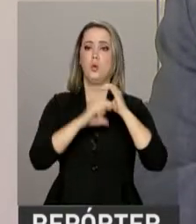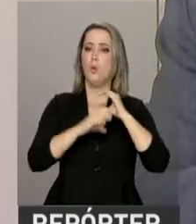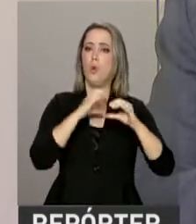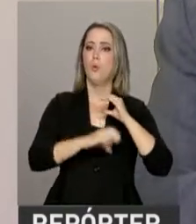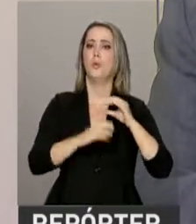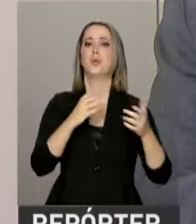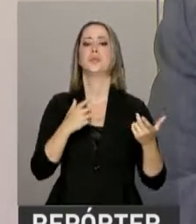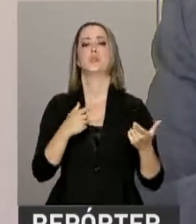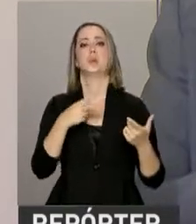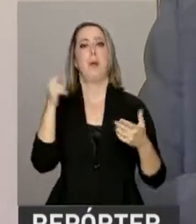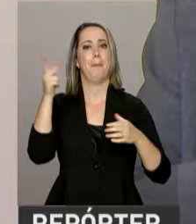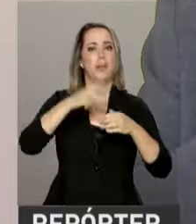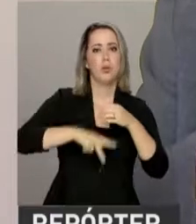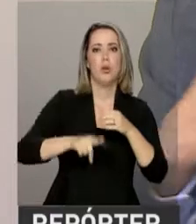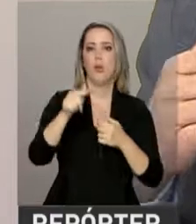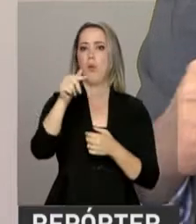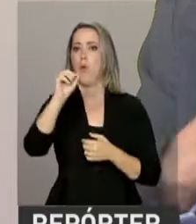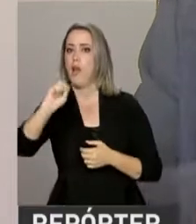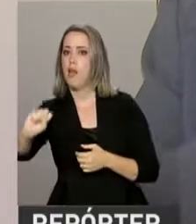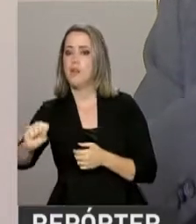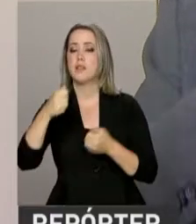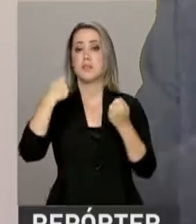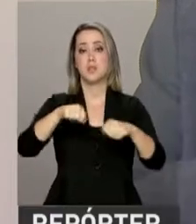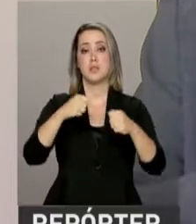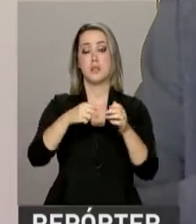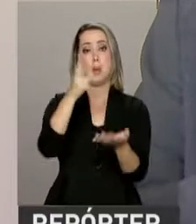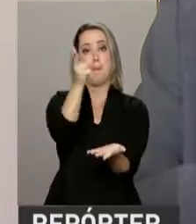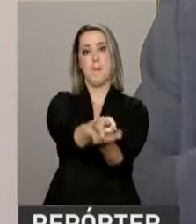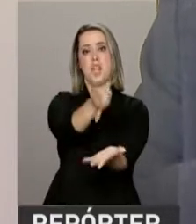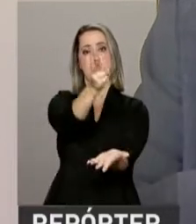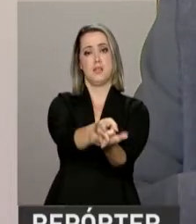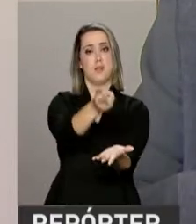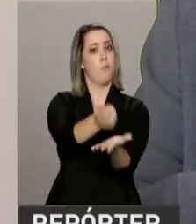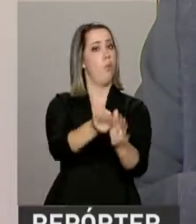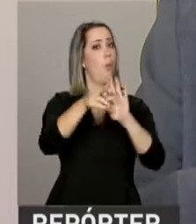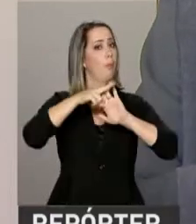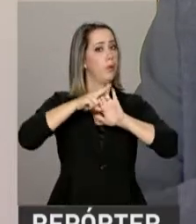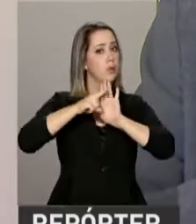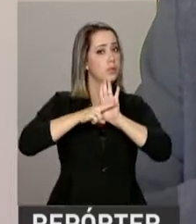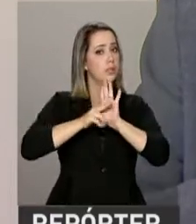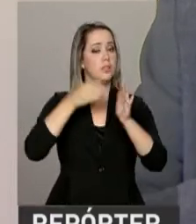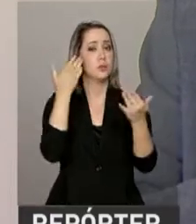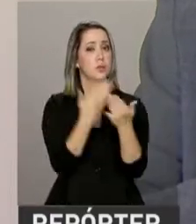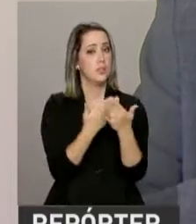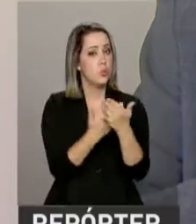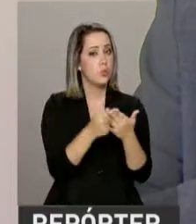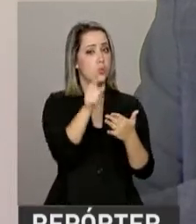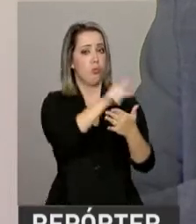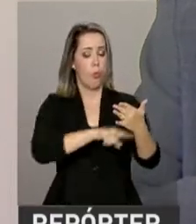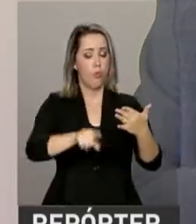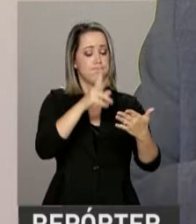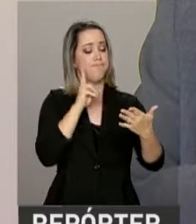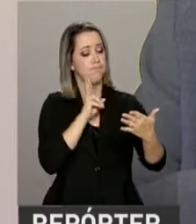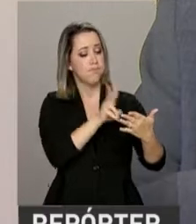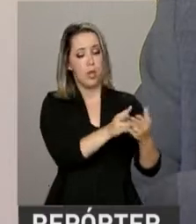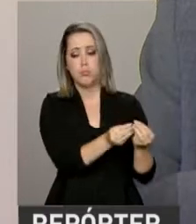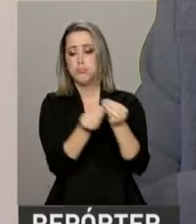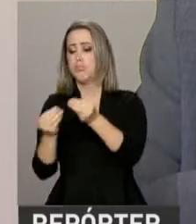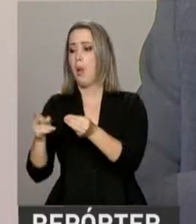área de petróleo e gás, tem que ter a mesma tramitação. Faz um estudo, tem um estudo consistente, esse estudo é encaminhado ao